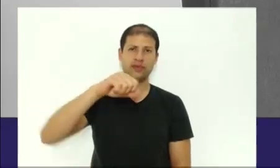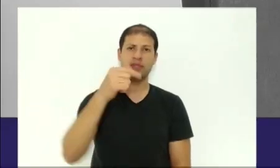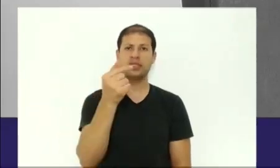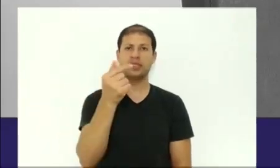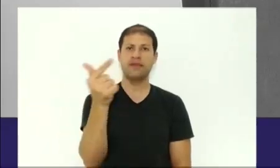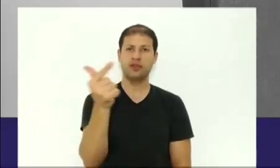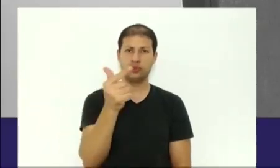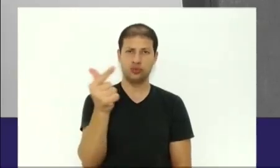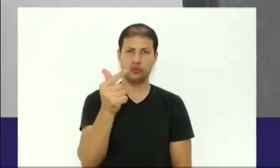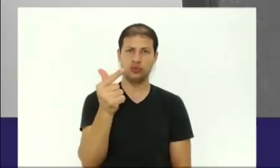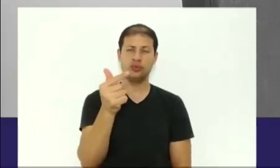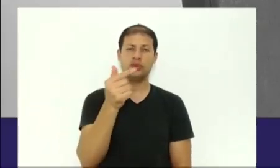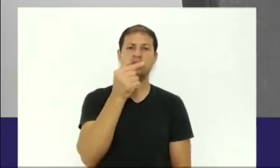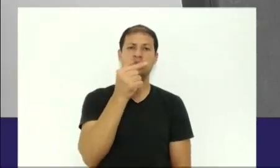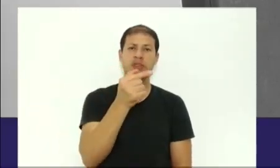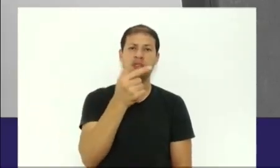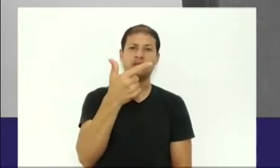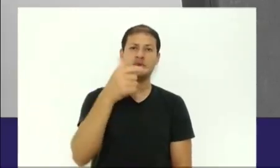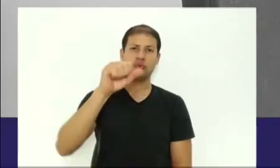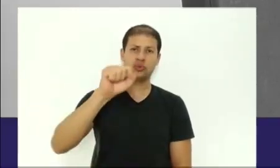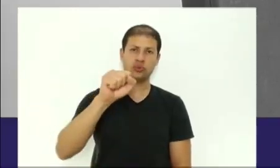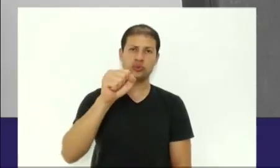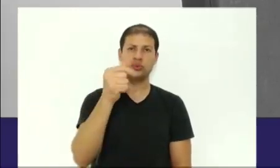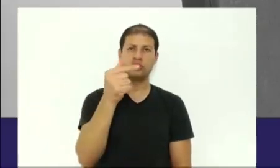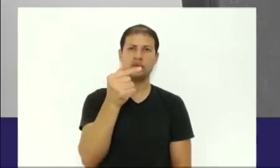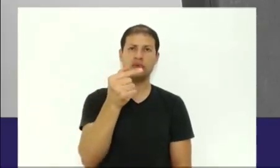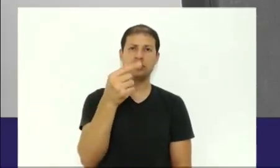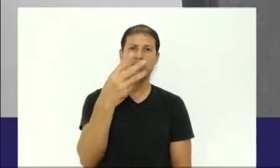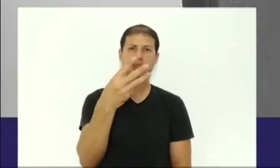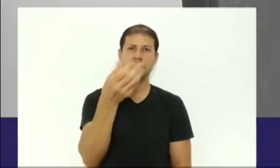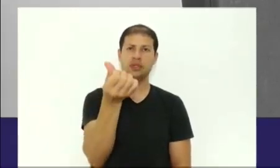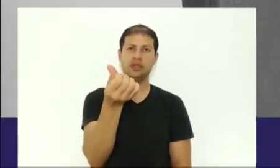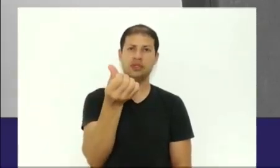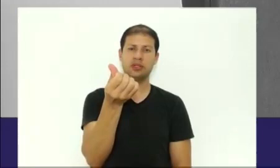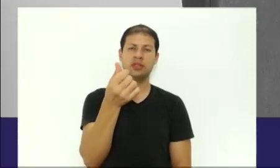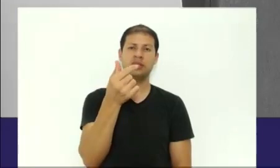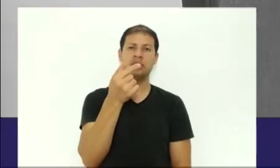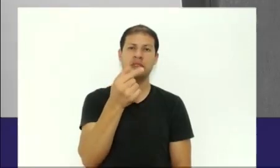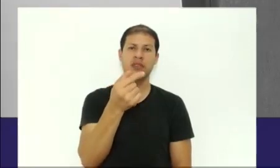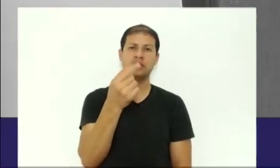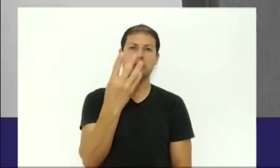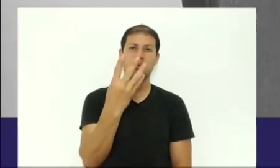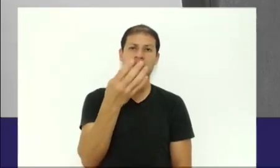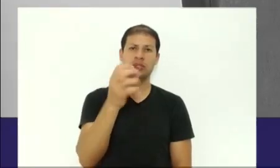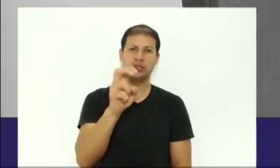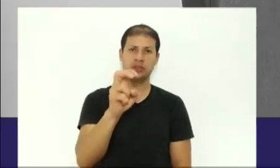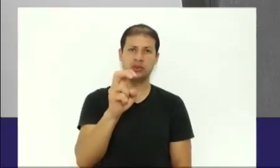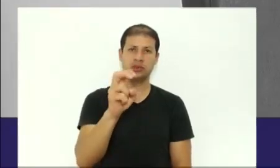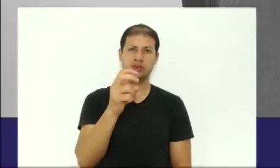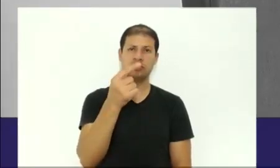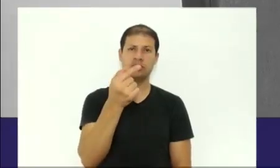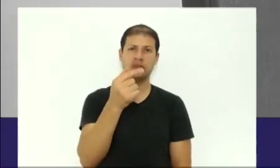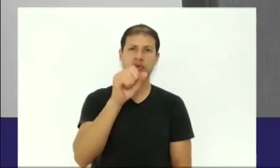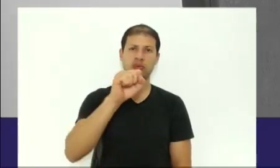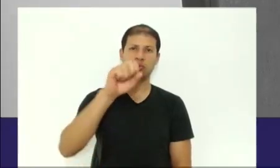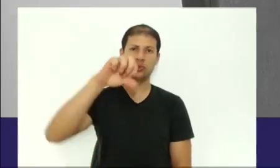722, 728, 736, 745,